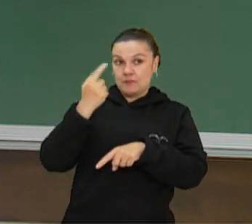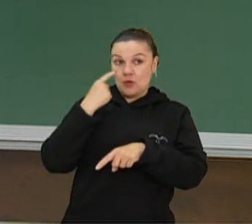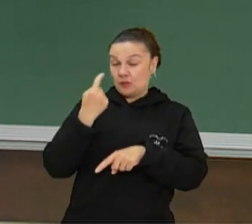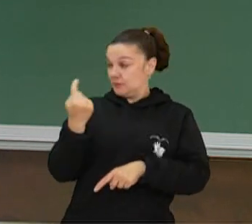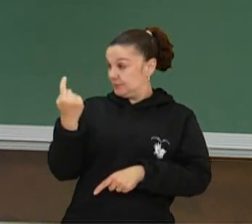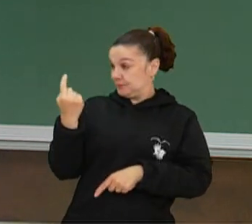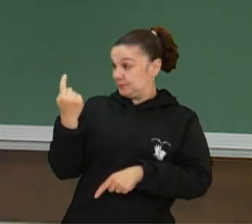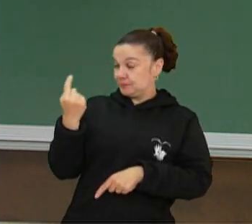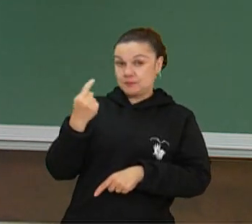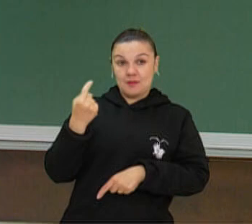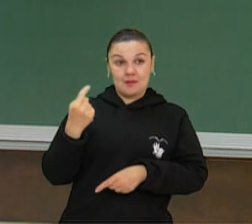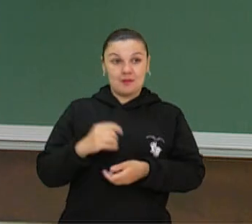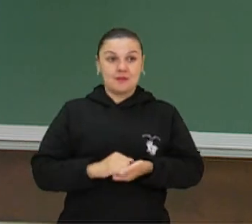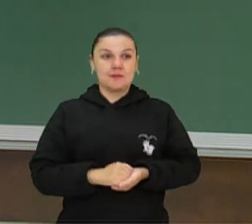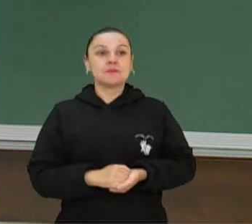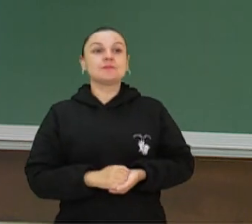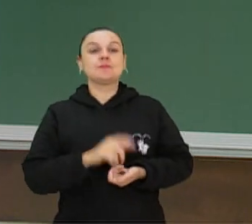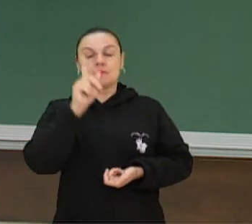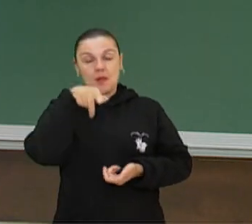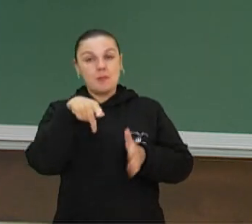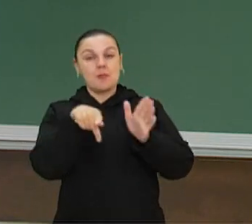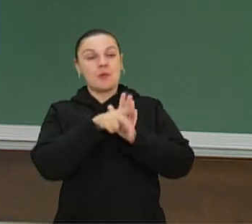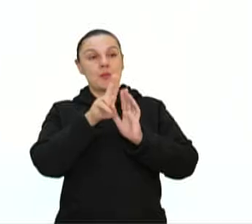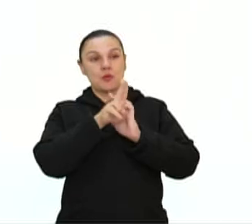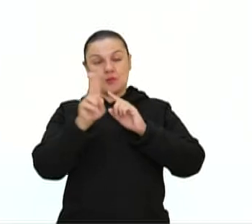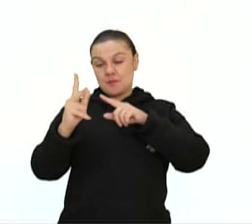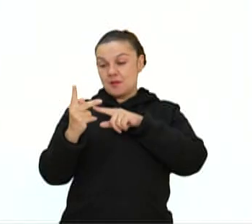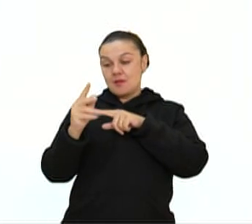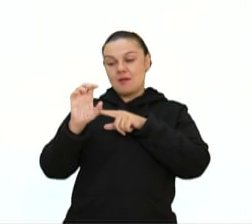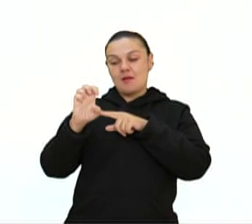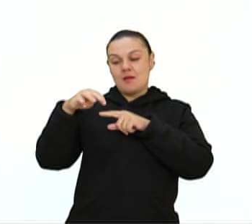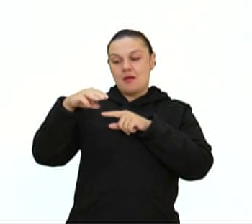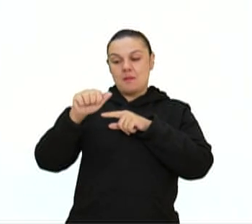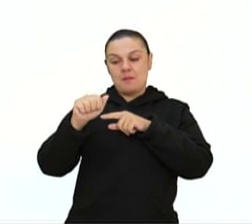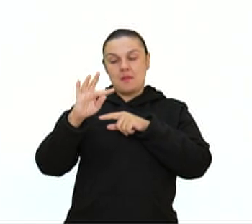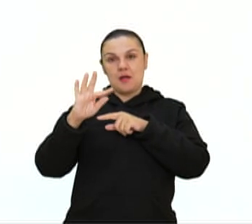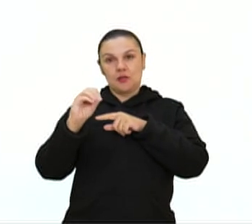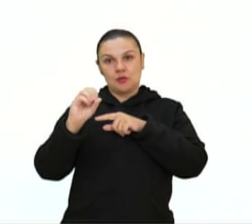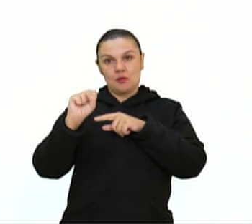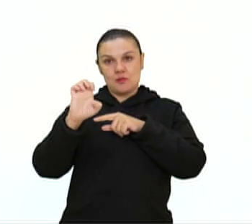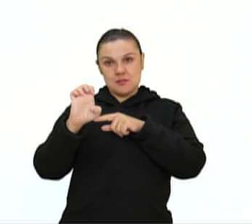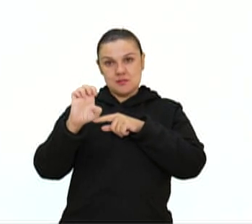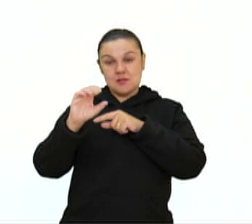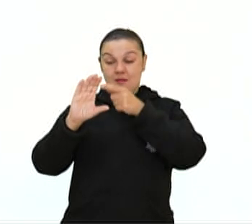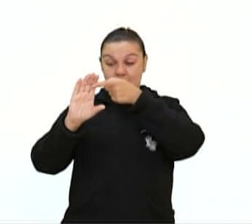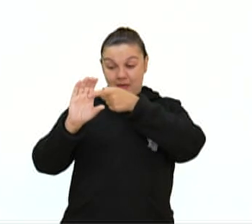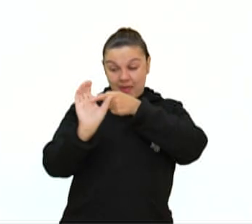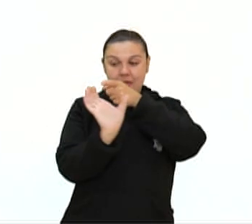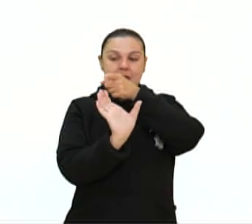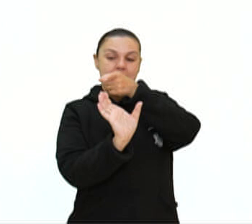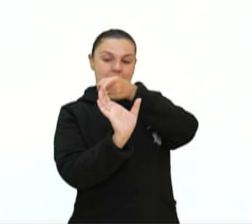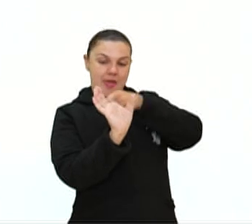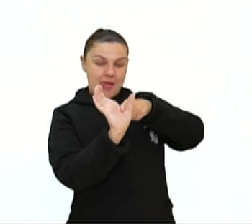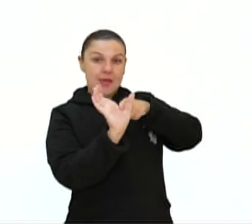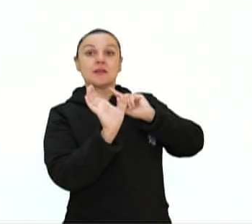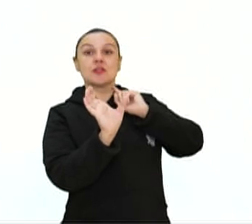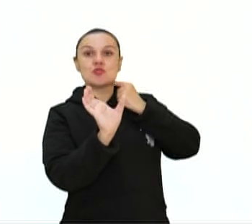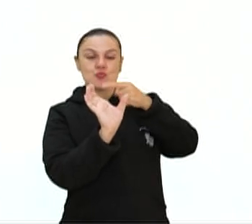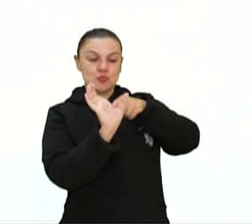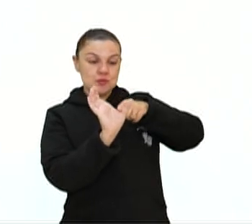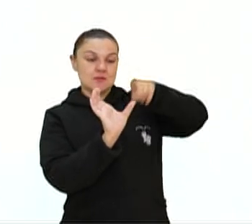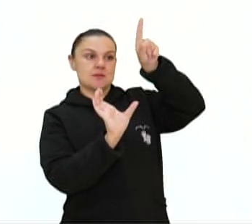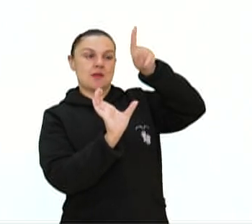aqui, ó, mostrando, tá? É o processo de hematose. Entra sangue venoso e passa a sair sangue